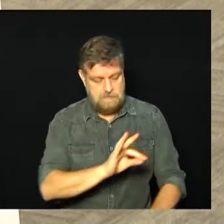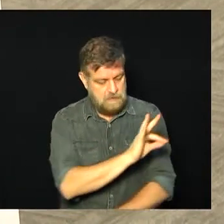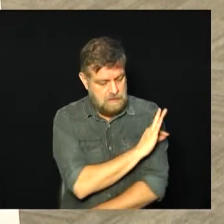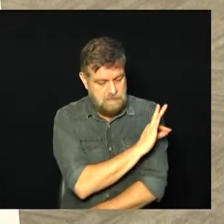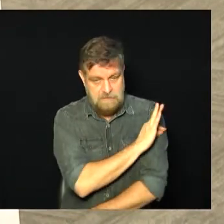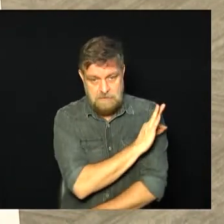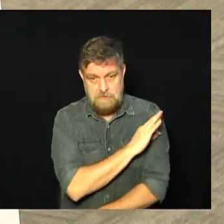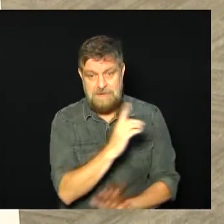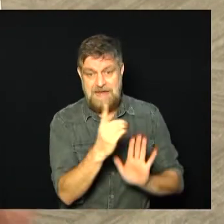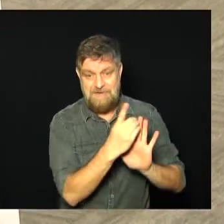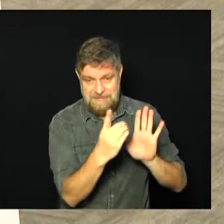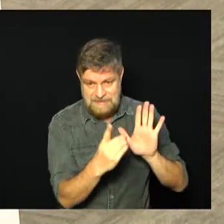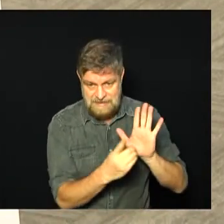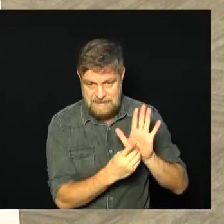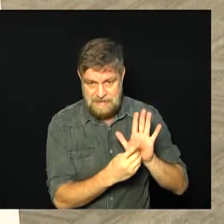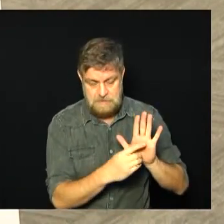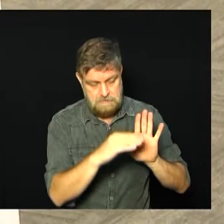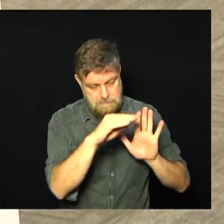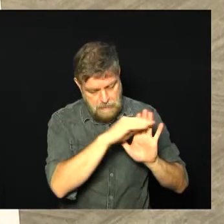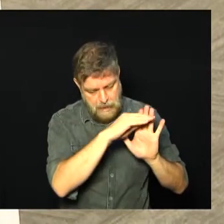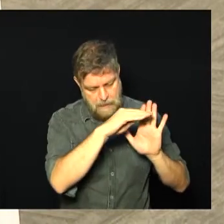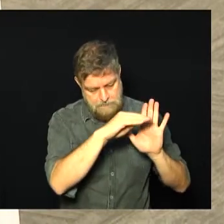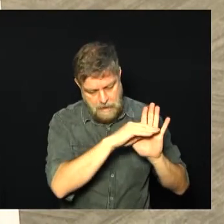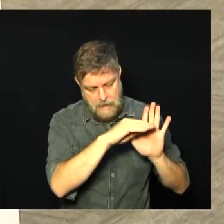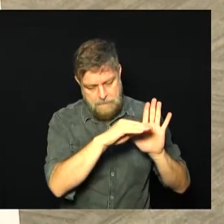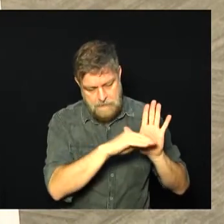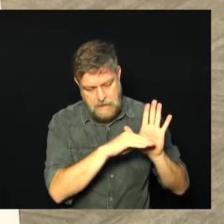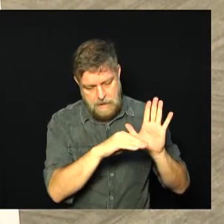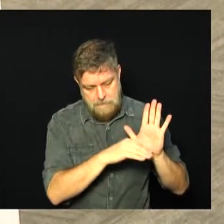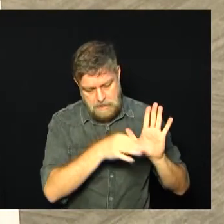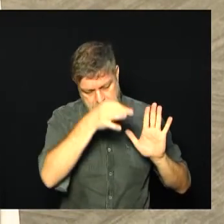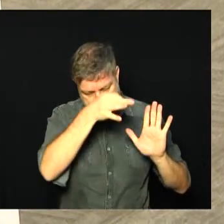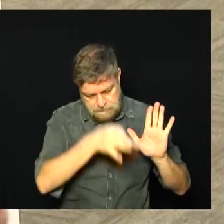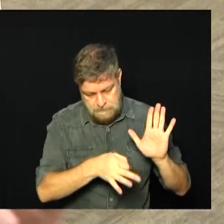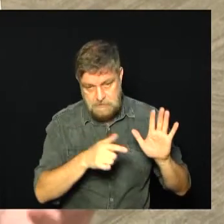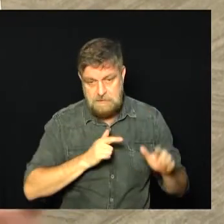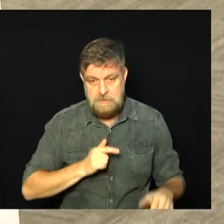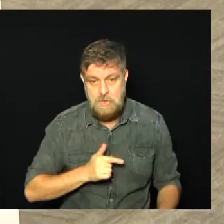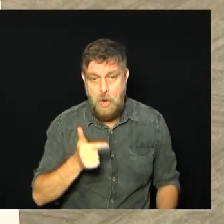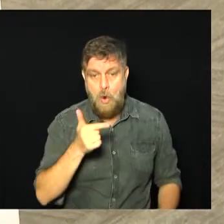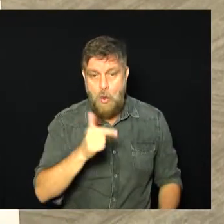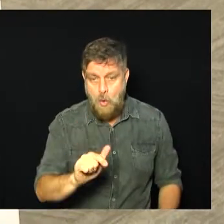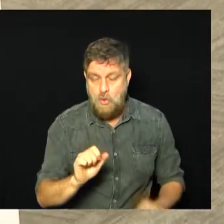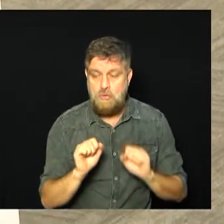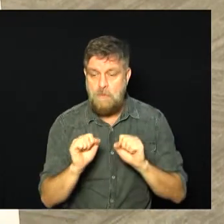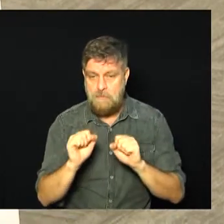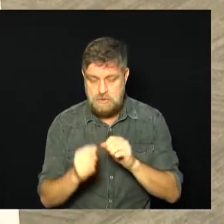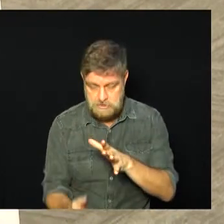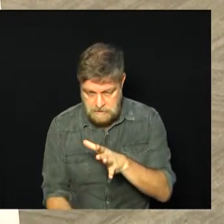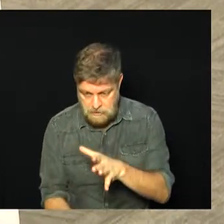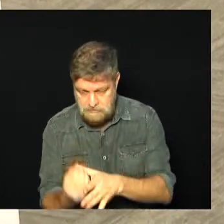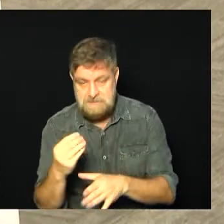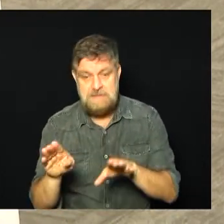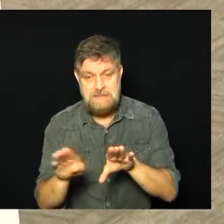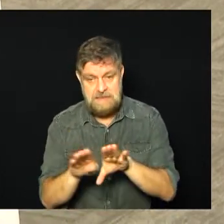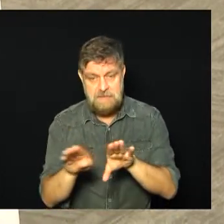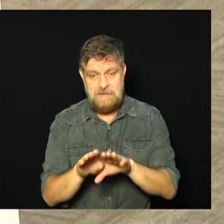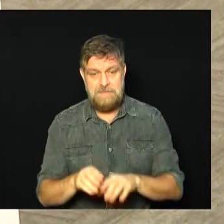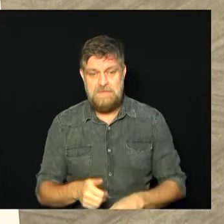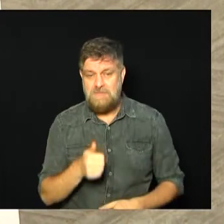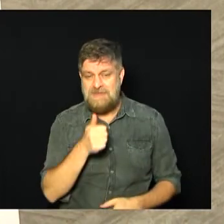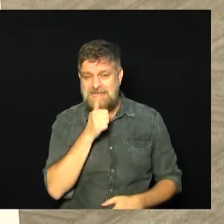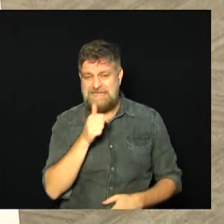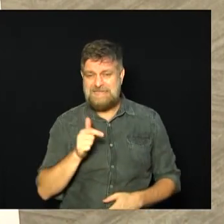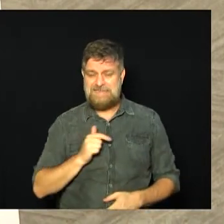um decreto buscando regulamentar e até prever a possibilidade de outros, mas ainda havia uma